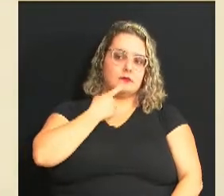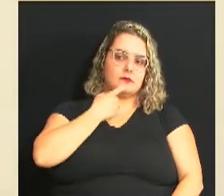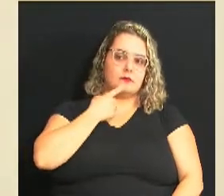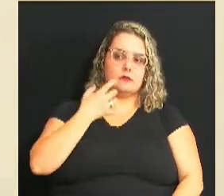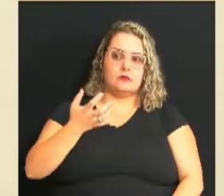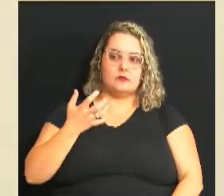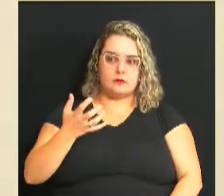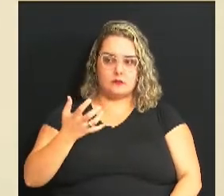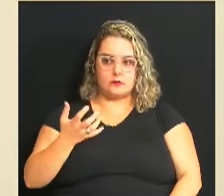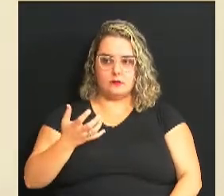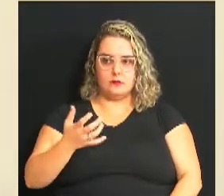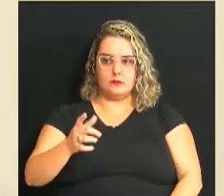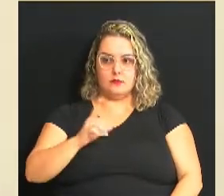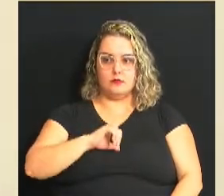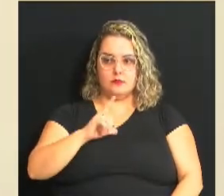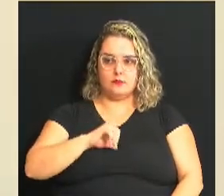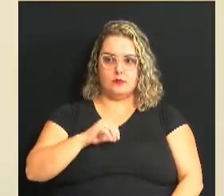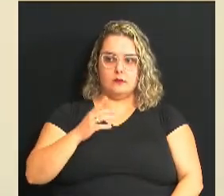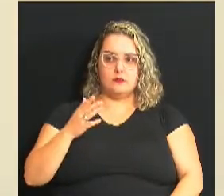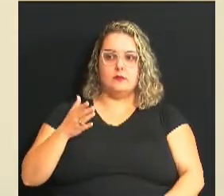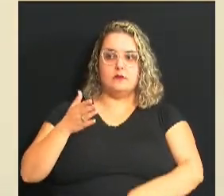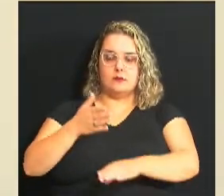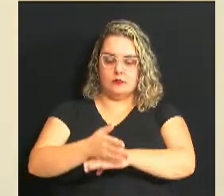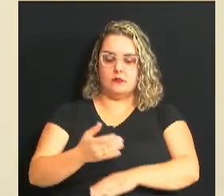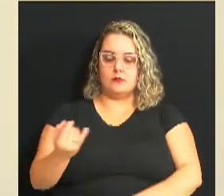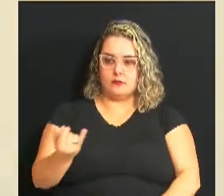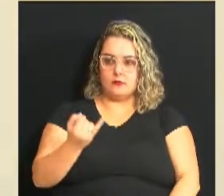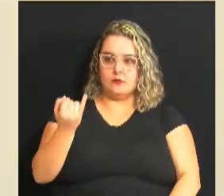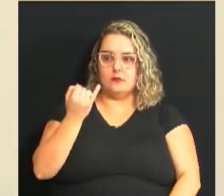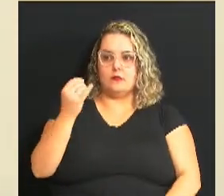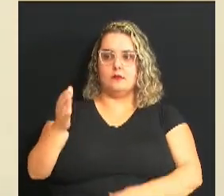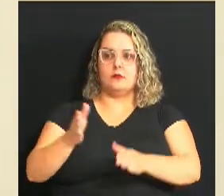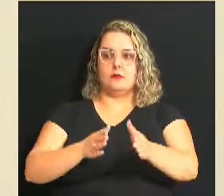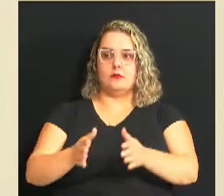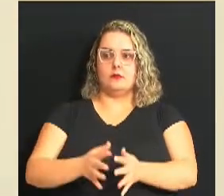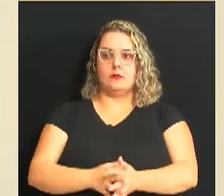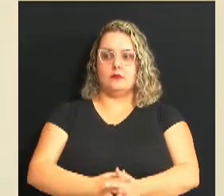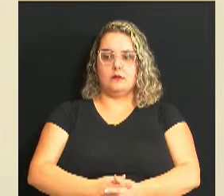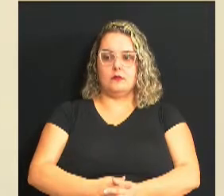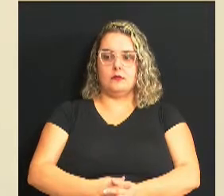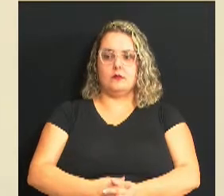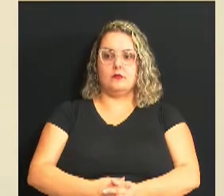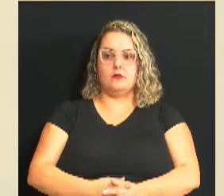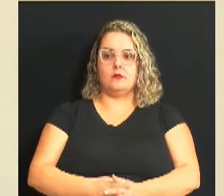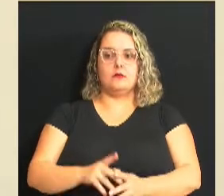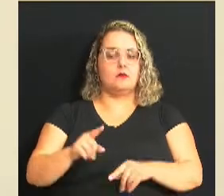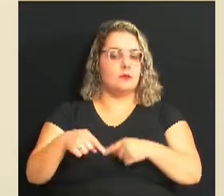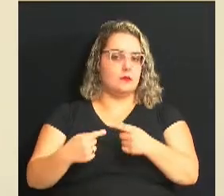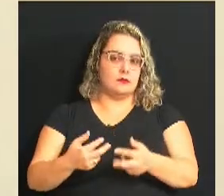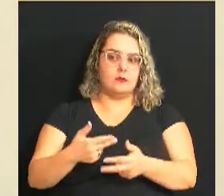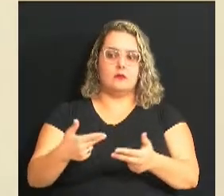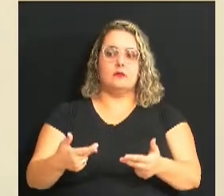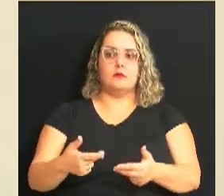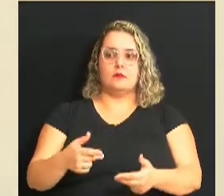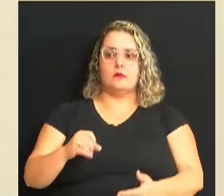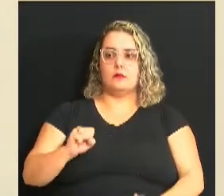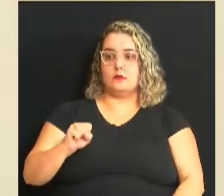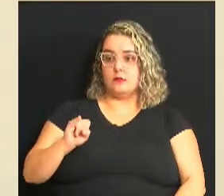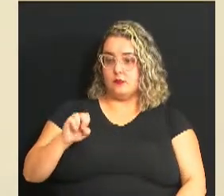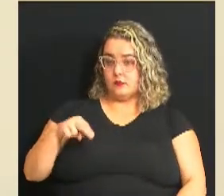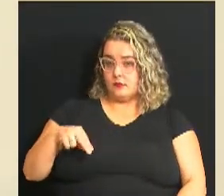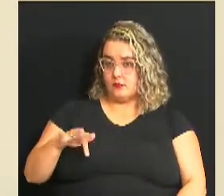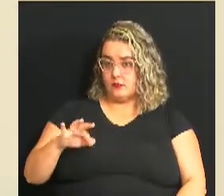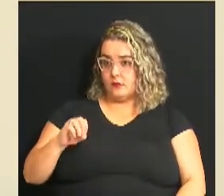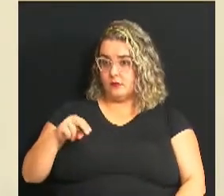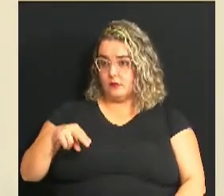que eles tivessem parte, né, desse momento. Acho que outra novidade é a Sinfônica participando da